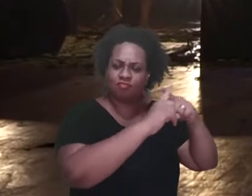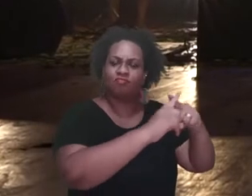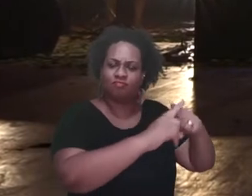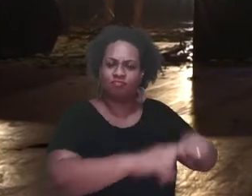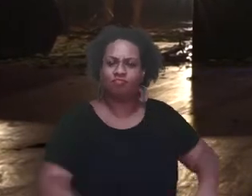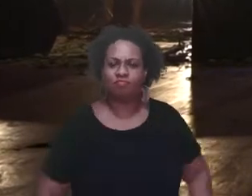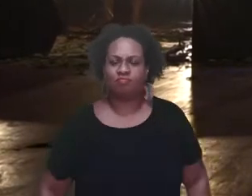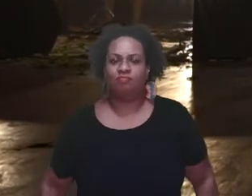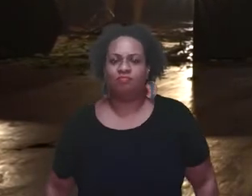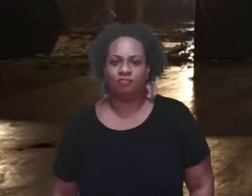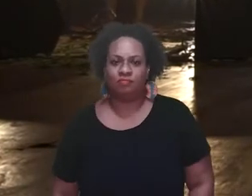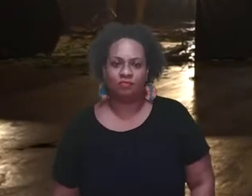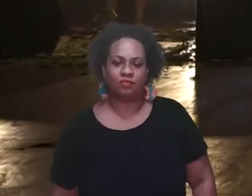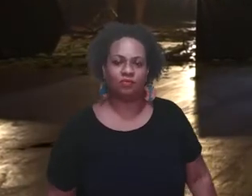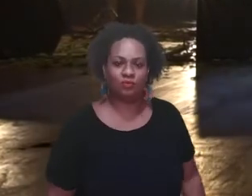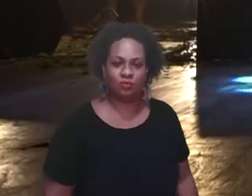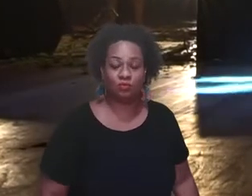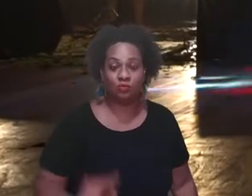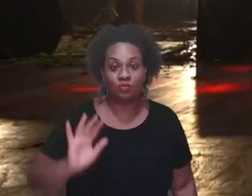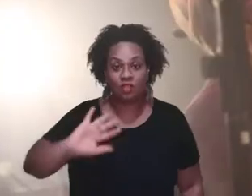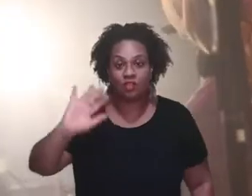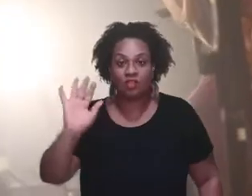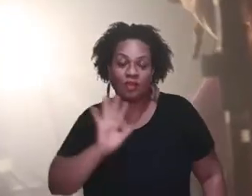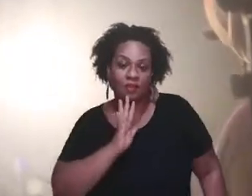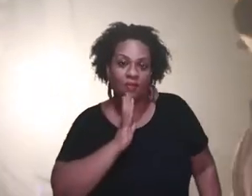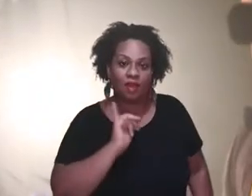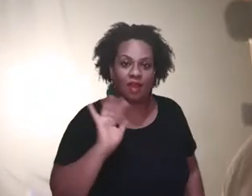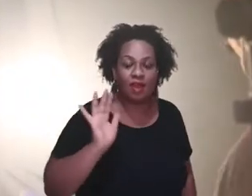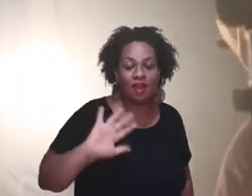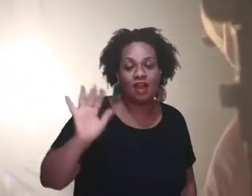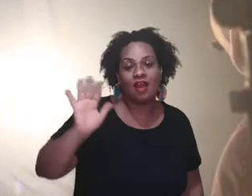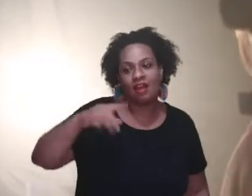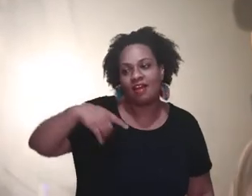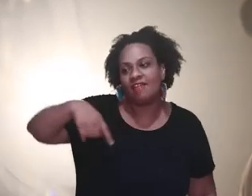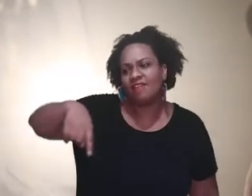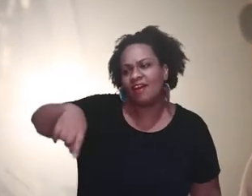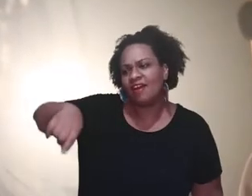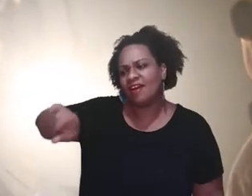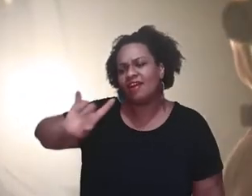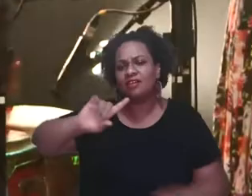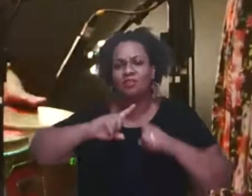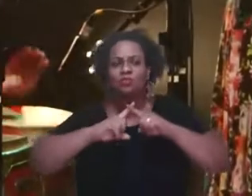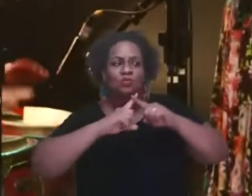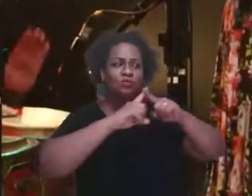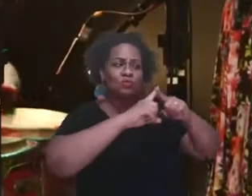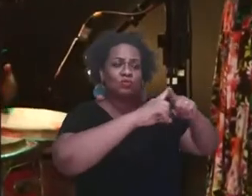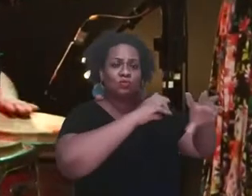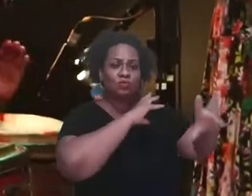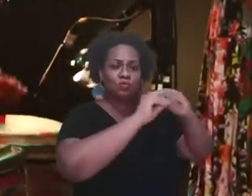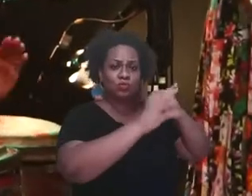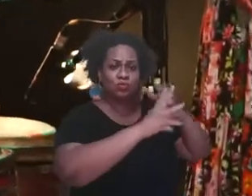e a teu pai adevas para nunca